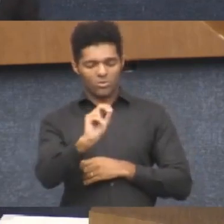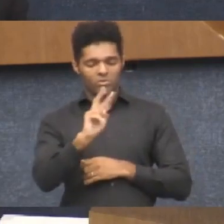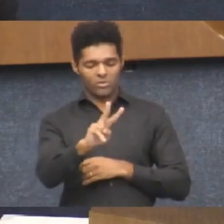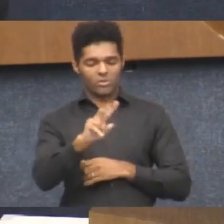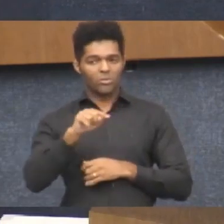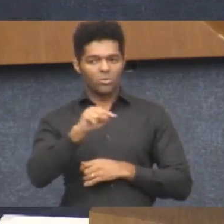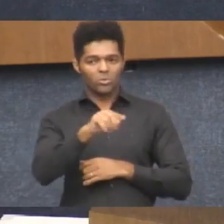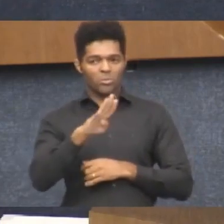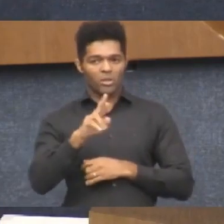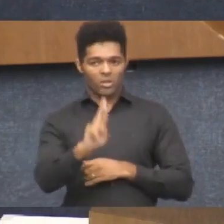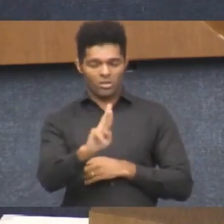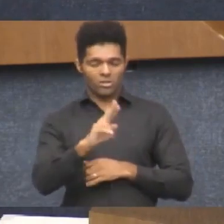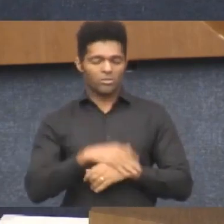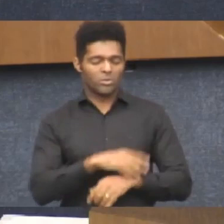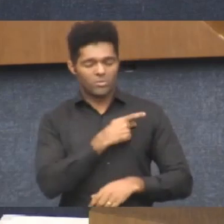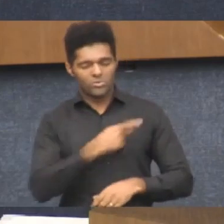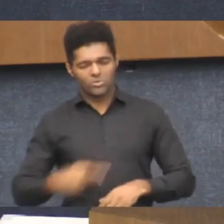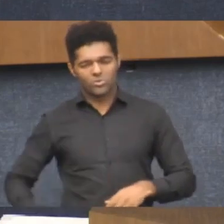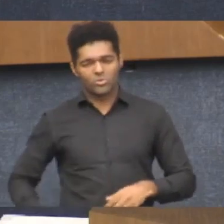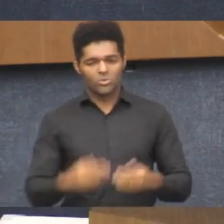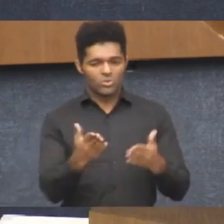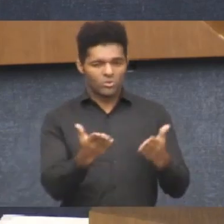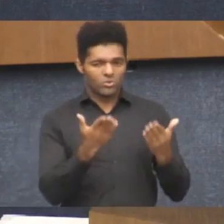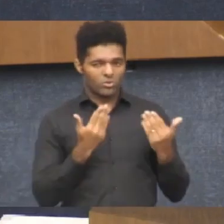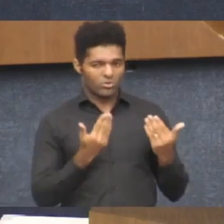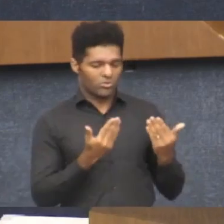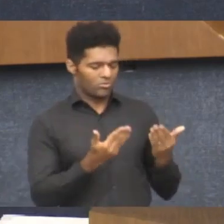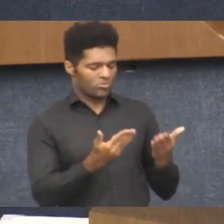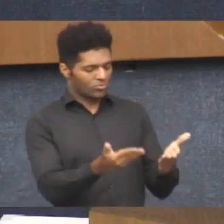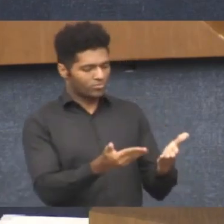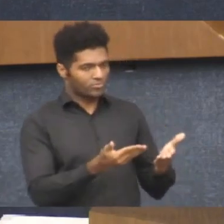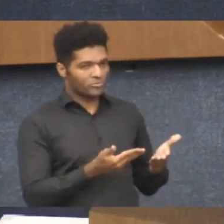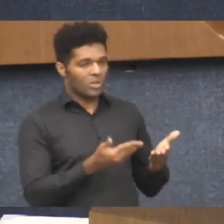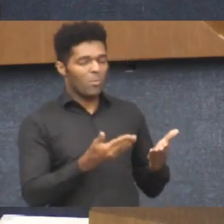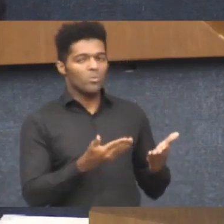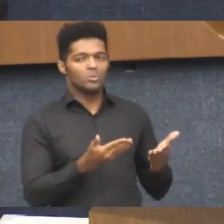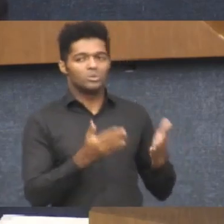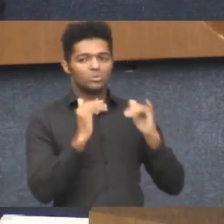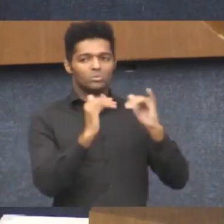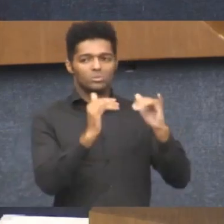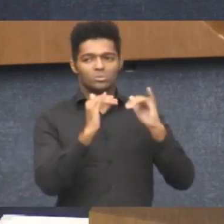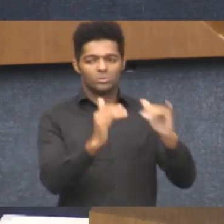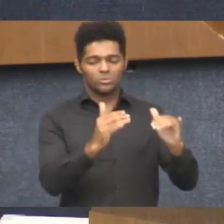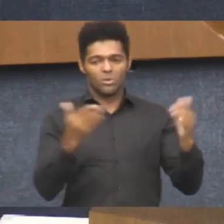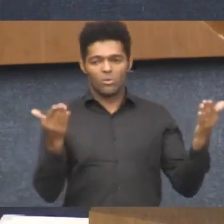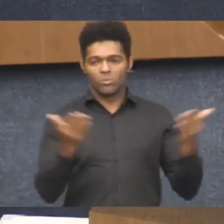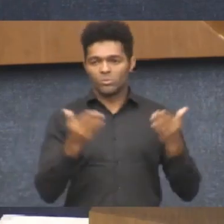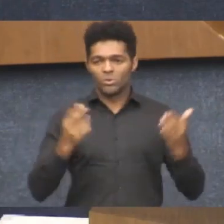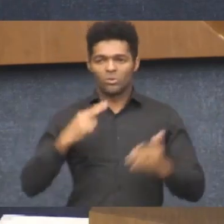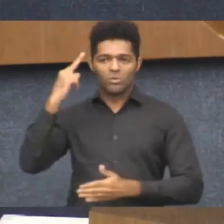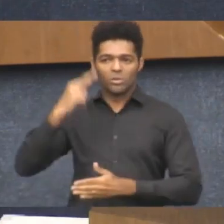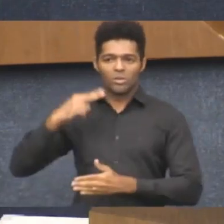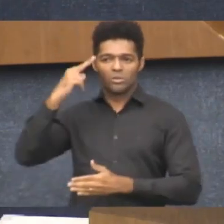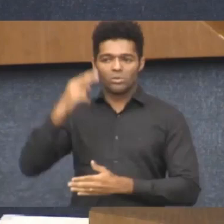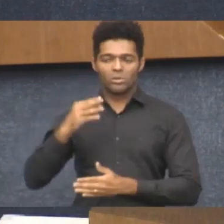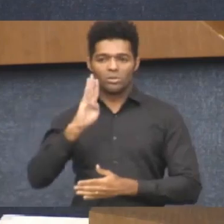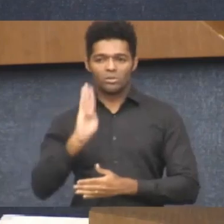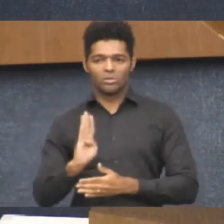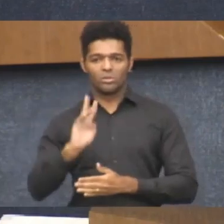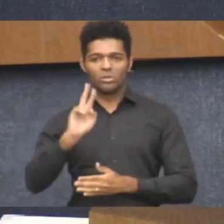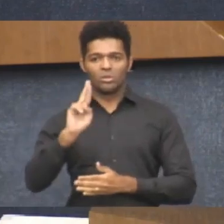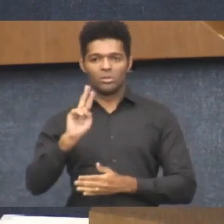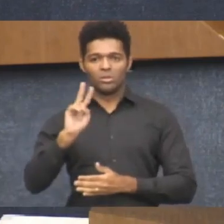www.cmbh.mg.gov.br. Para presidir os trabalhos desta reunião solene, anunciamos a entrada neste plenário do vereador